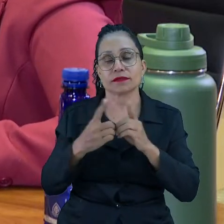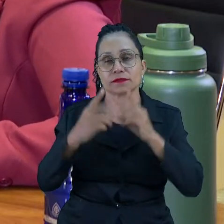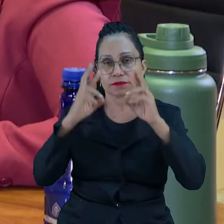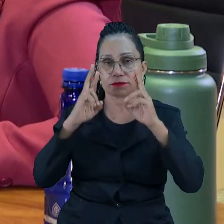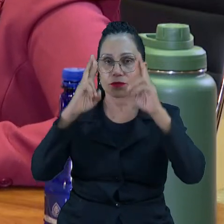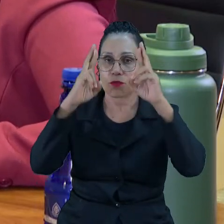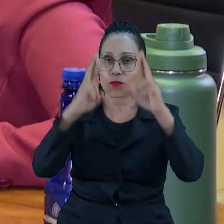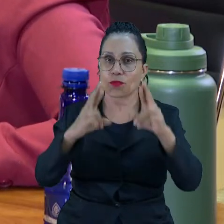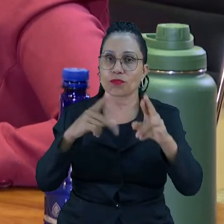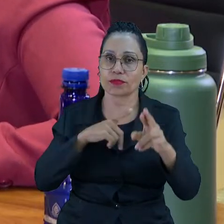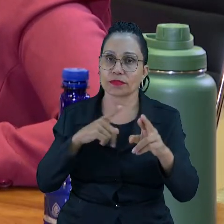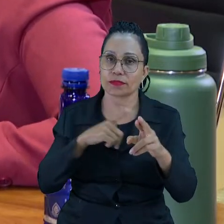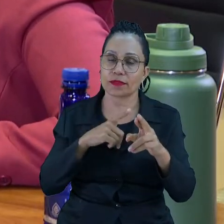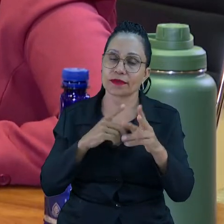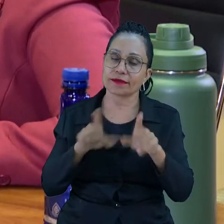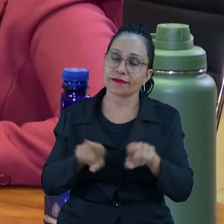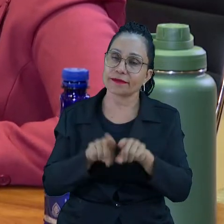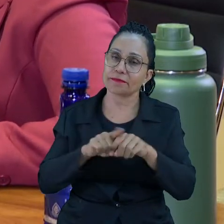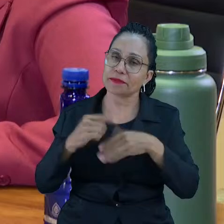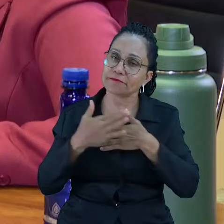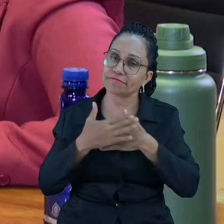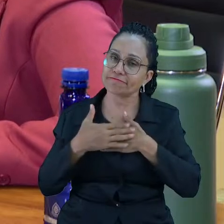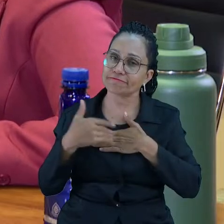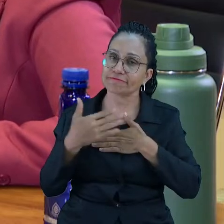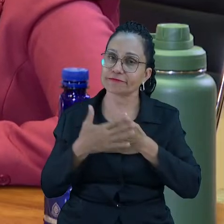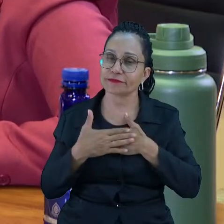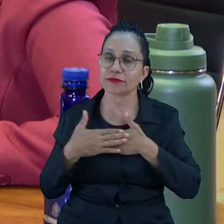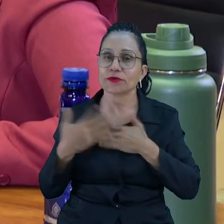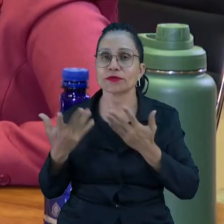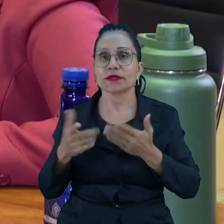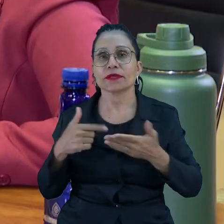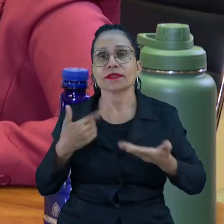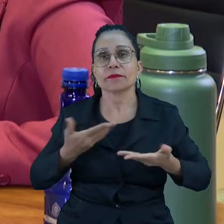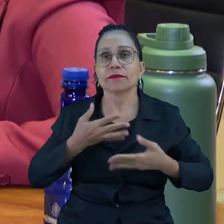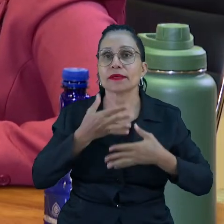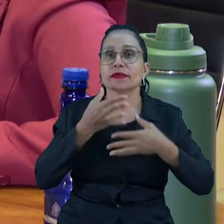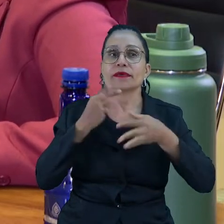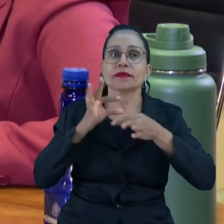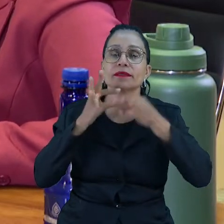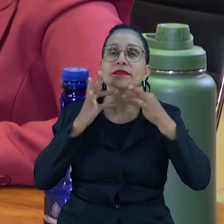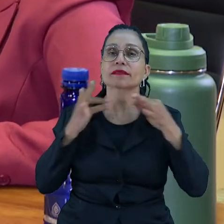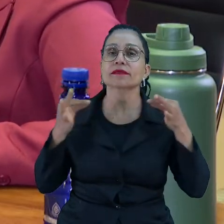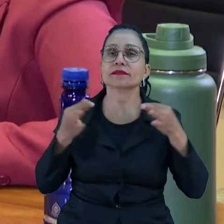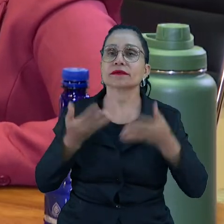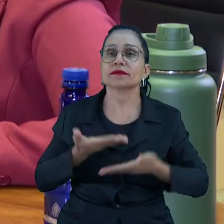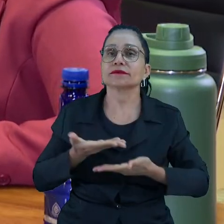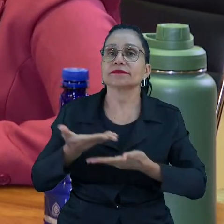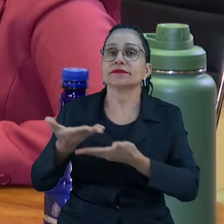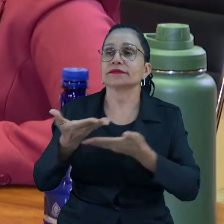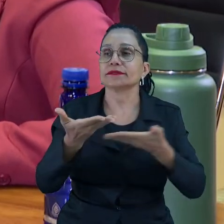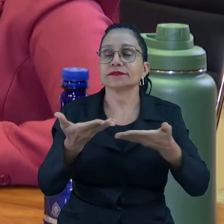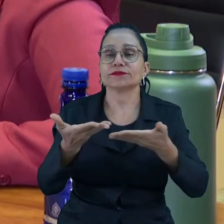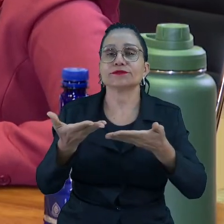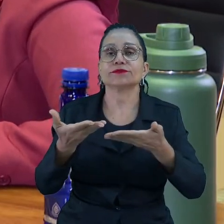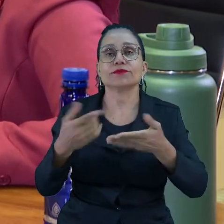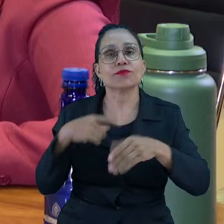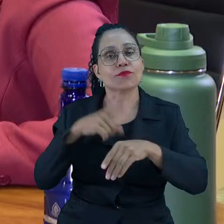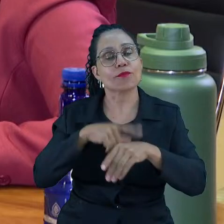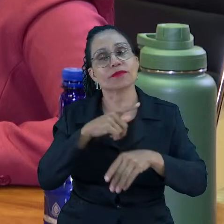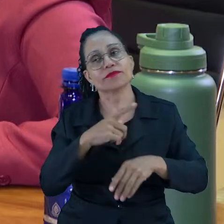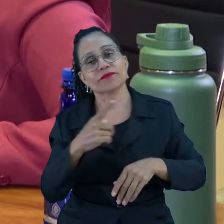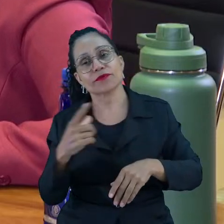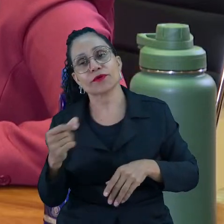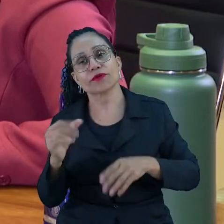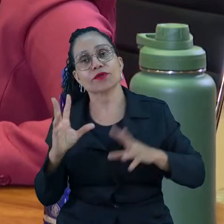respeito, né, e cordialidade pelo nosso garçom, pelos nossos maîtres, né? Até o momento que você sai de lá, tudo